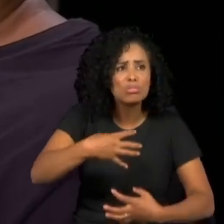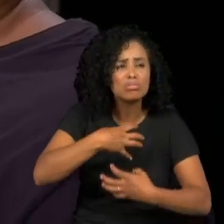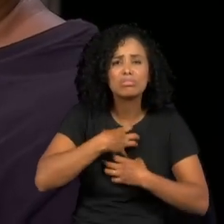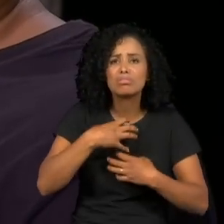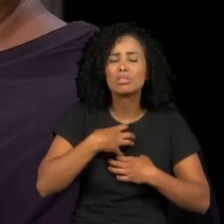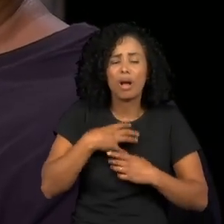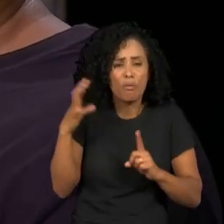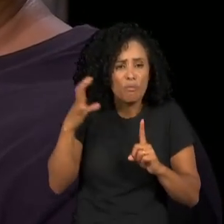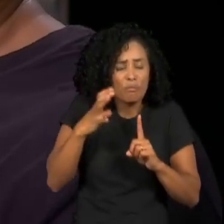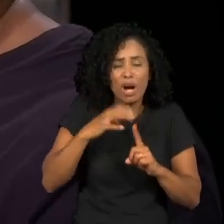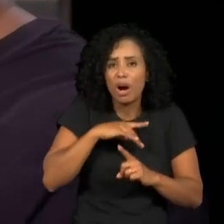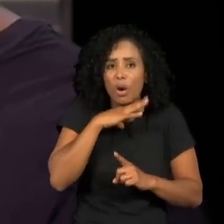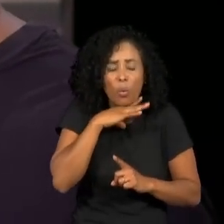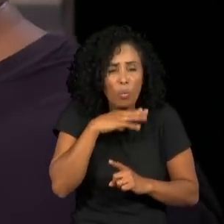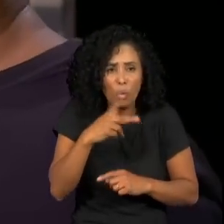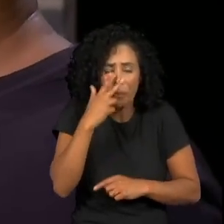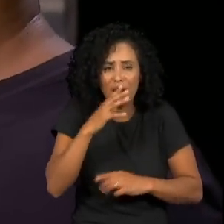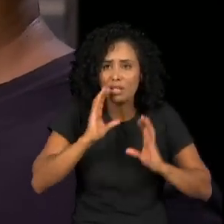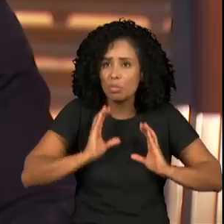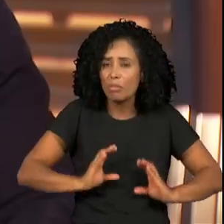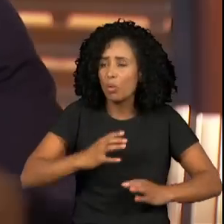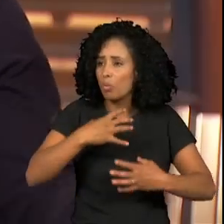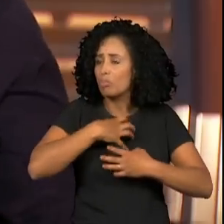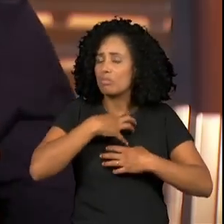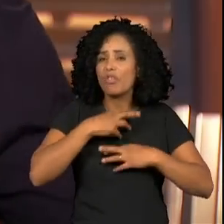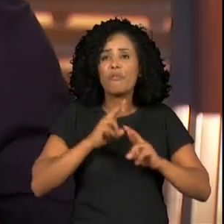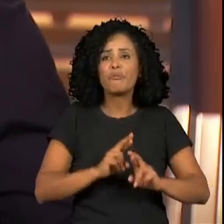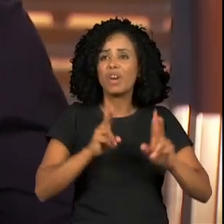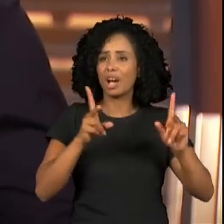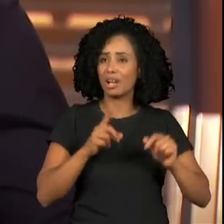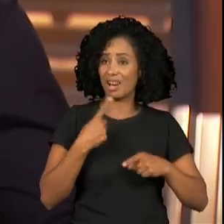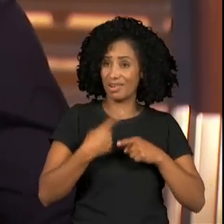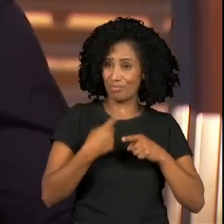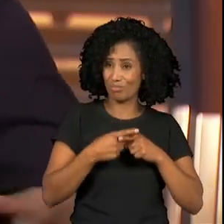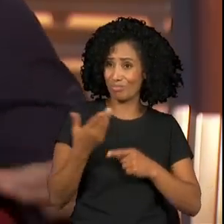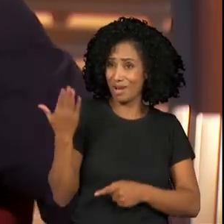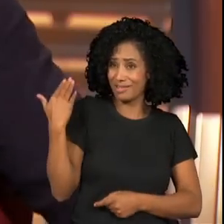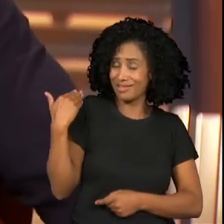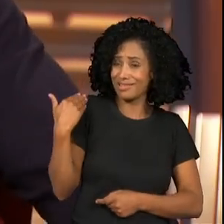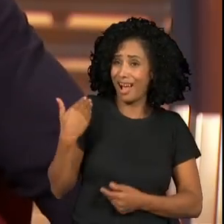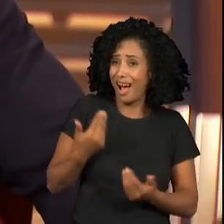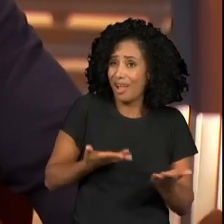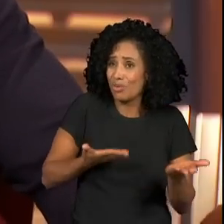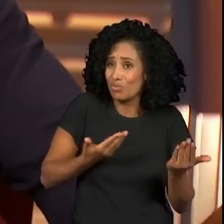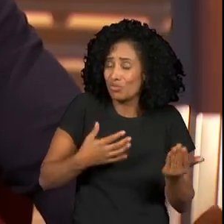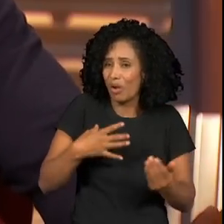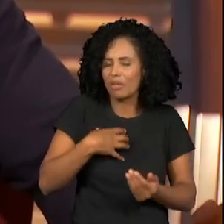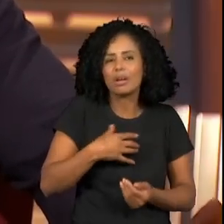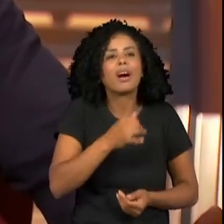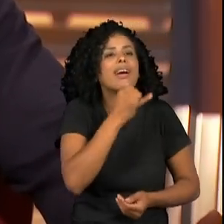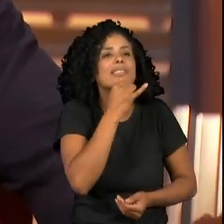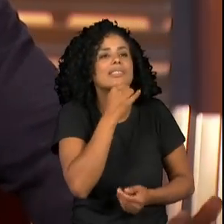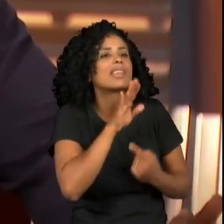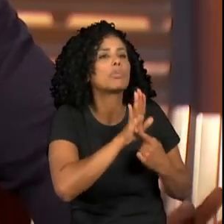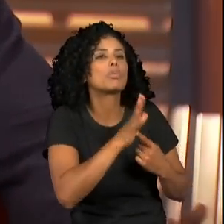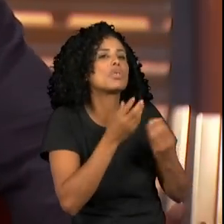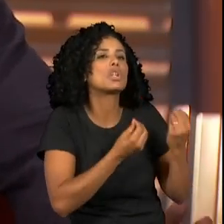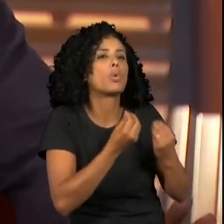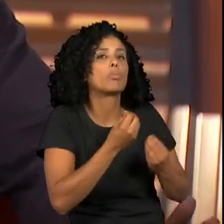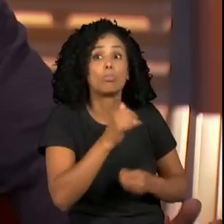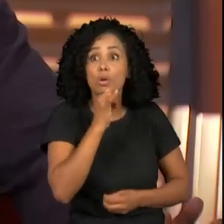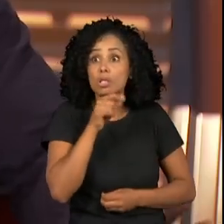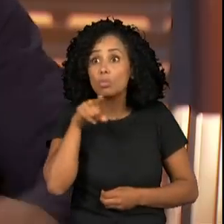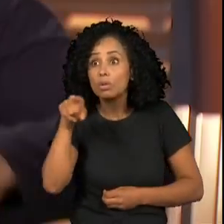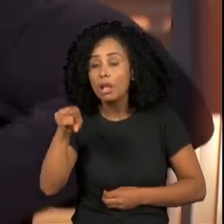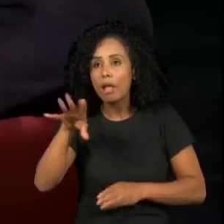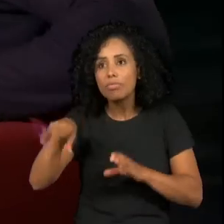tenho alguns comportamentos que eu adquiri na minha juventude. Por exemplo? Pô, andar com as mãos assim dentro do mercado, a mão à